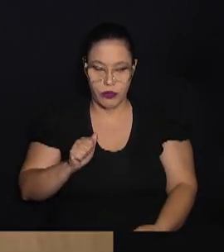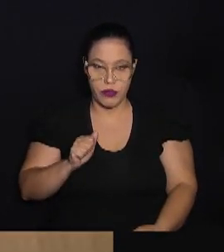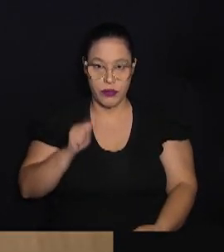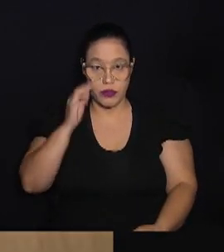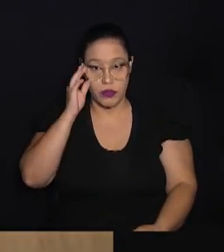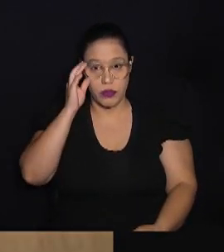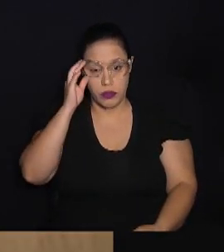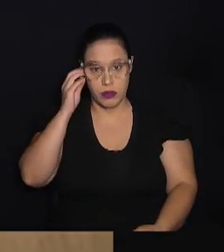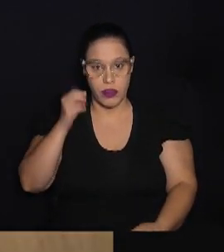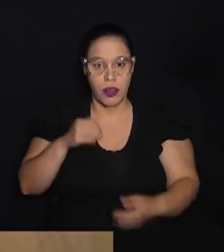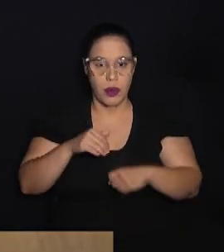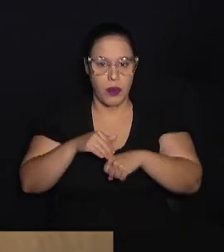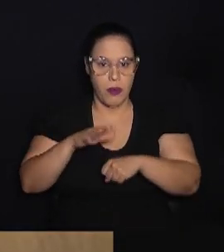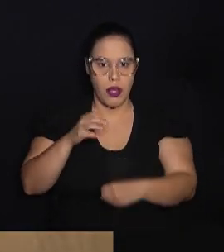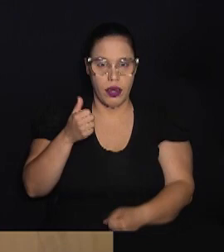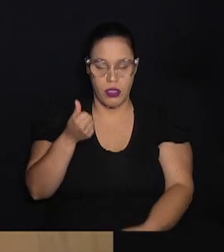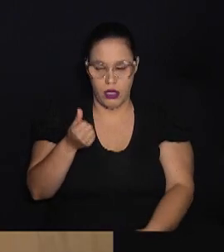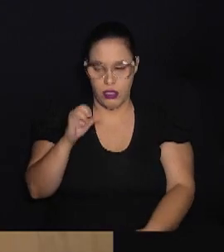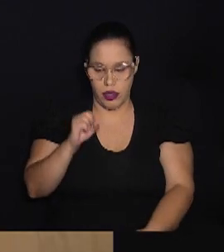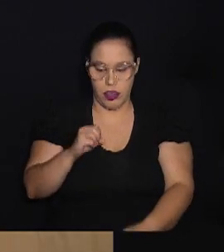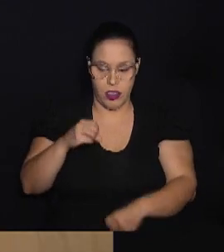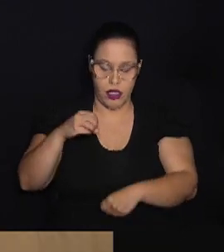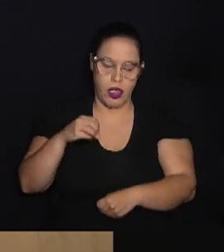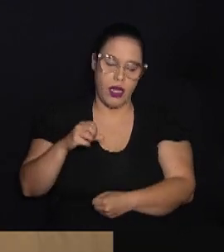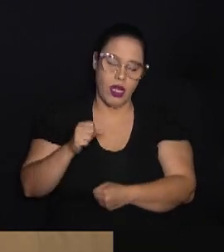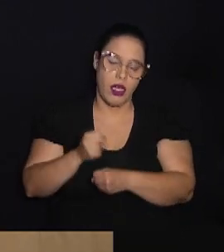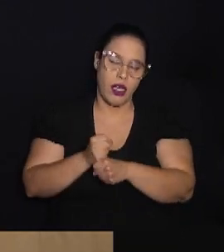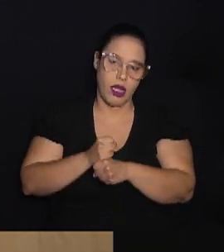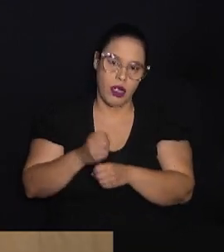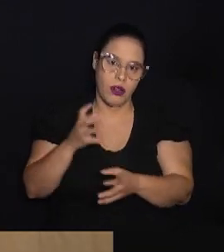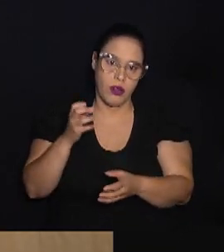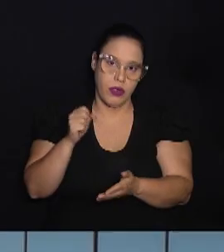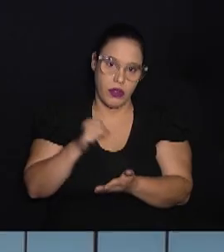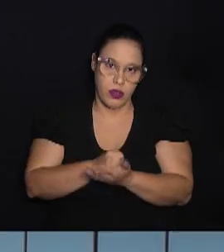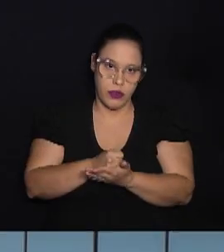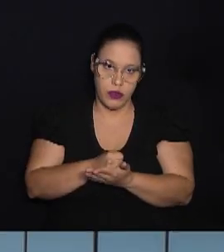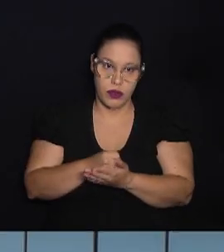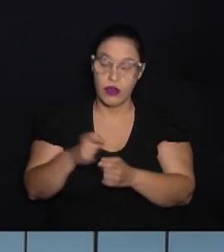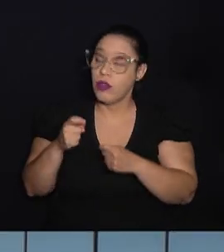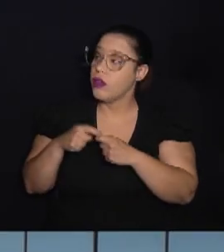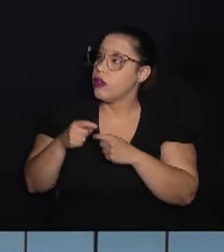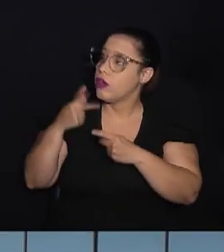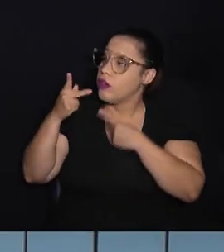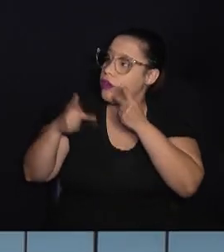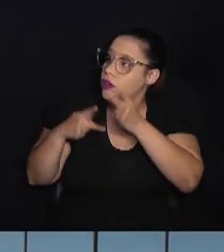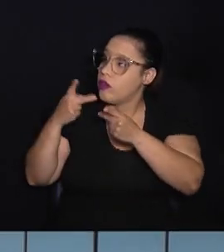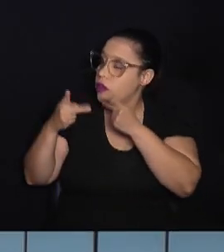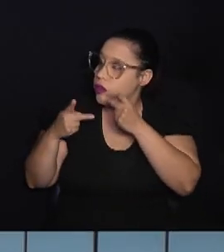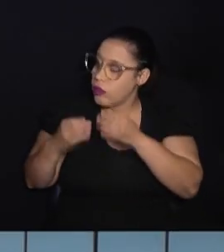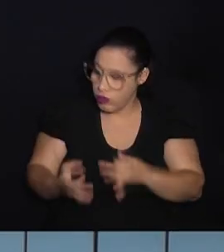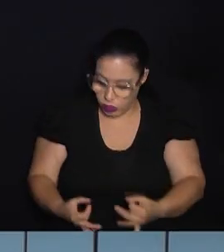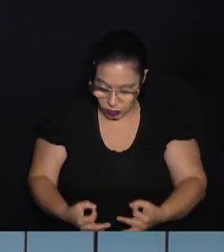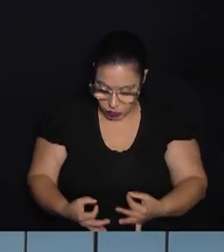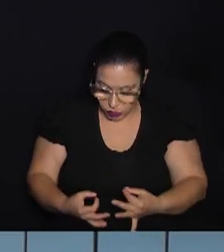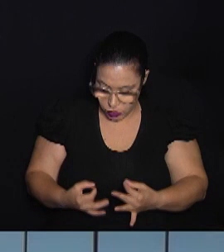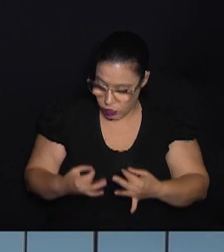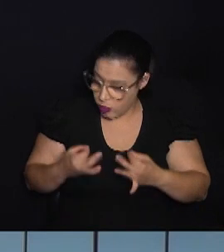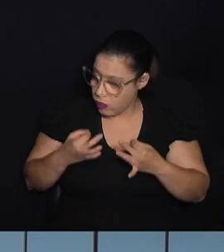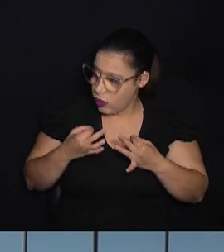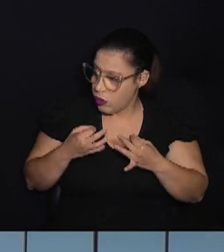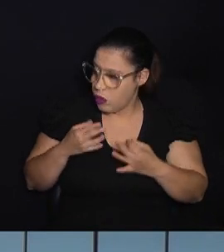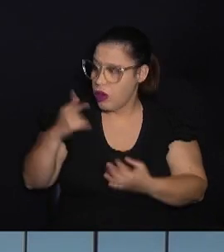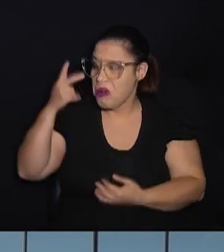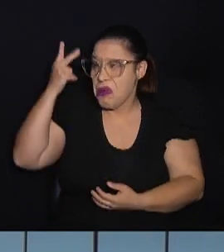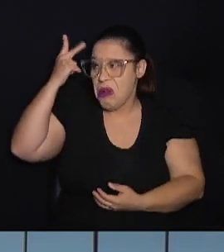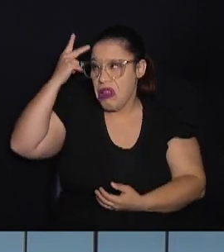está há mais de 10 anos aprovada aí no nosso meio. Doutora, você disse que esse câncer ele é mais